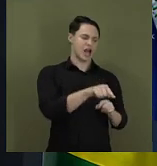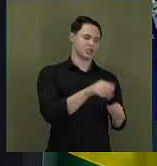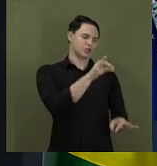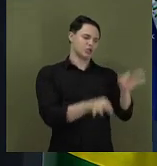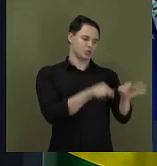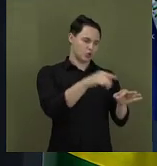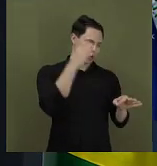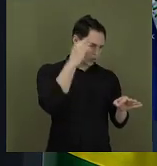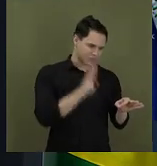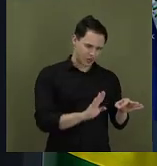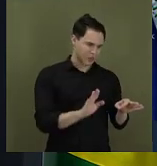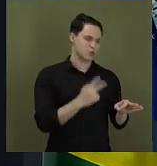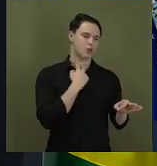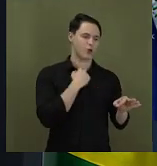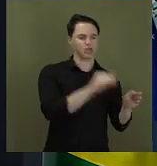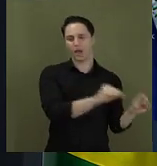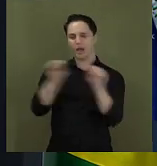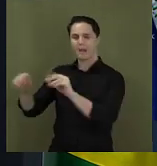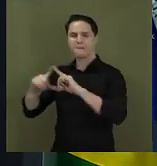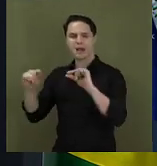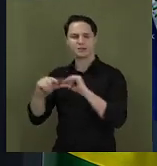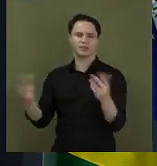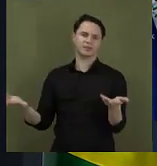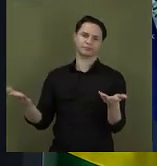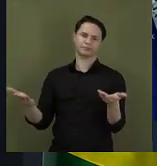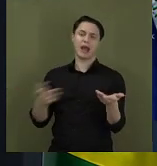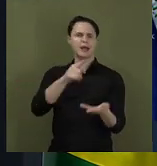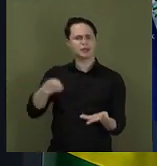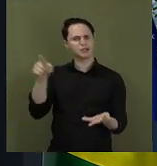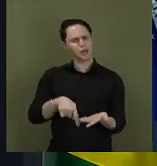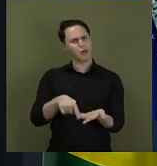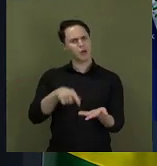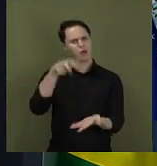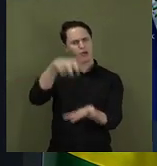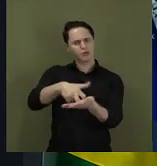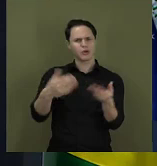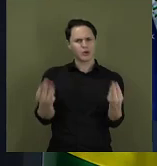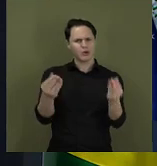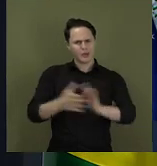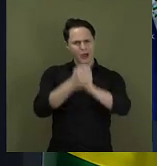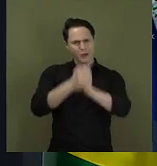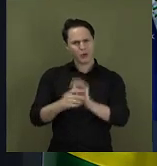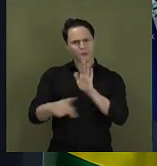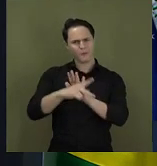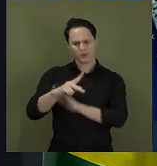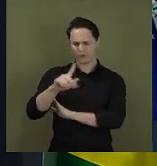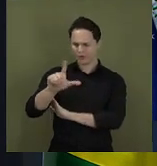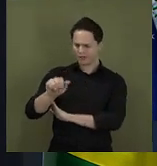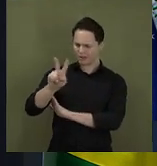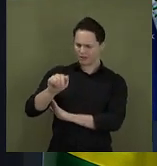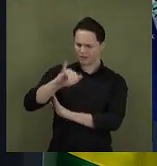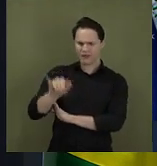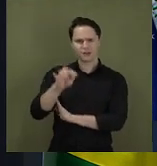partir daí, uma sucessão de vergonhosas decisões anulando acordos promovidos pela Lava Jato para a